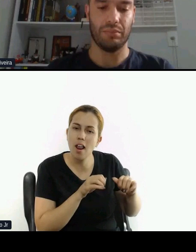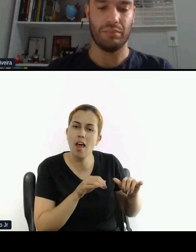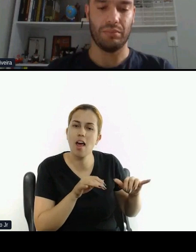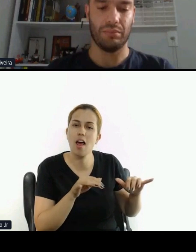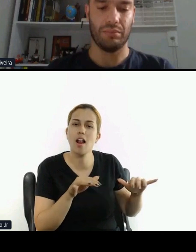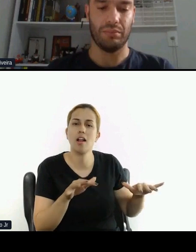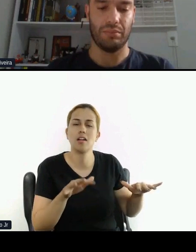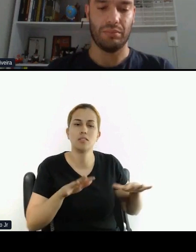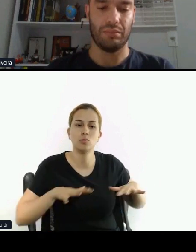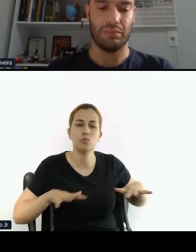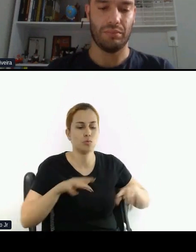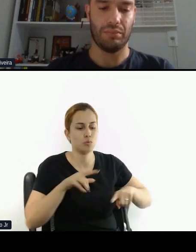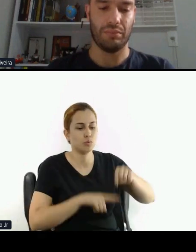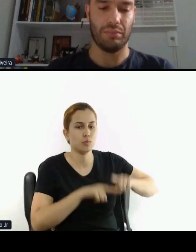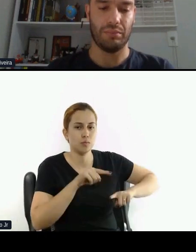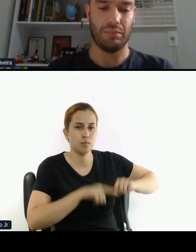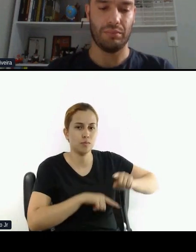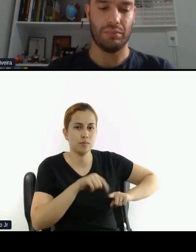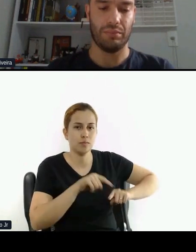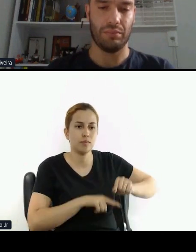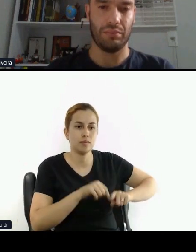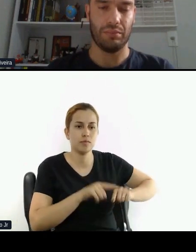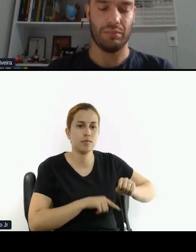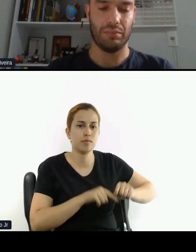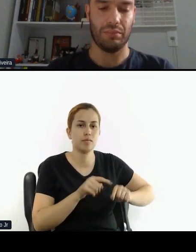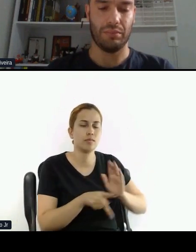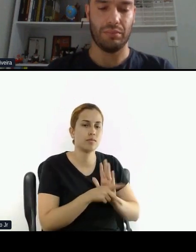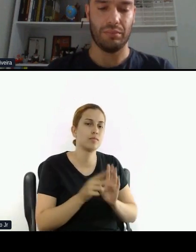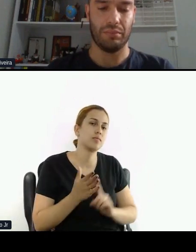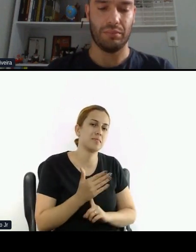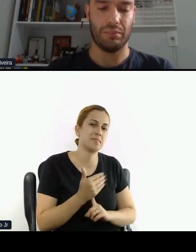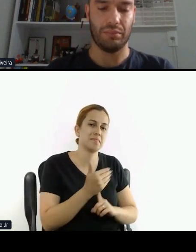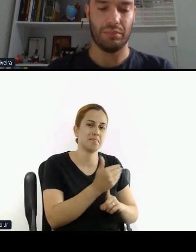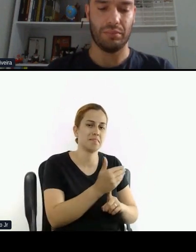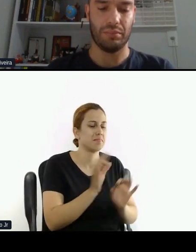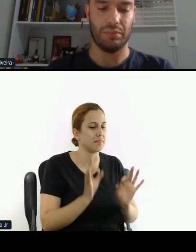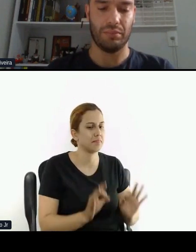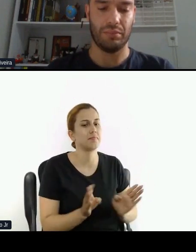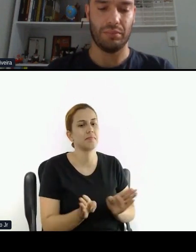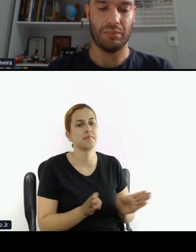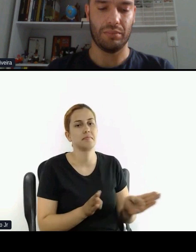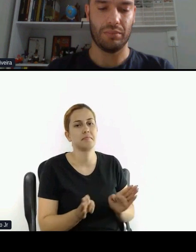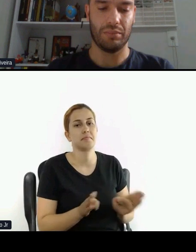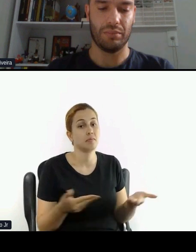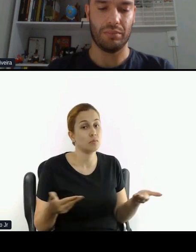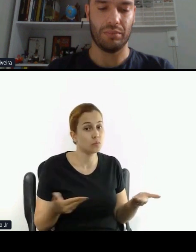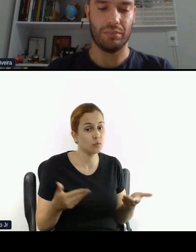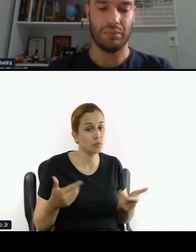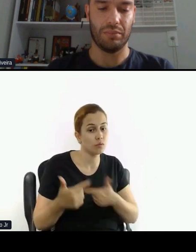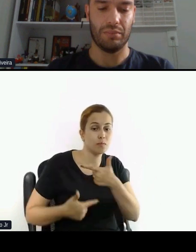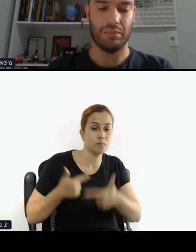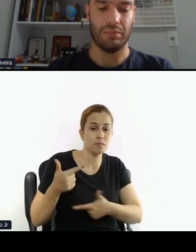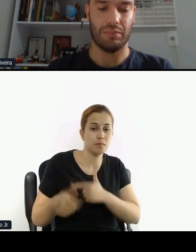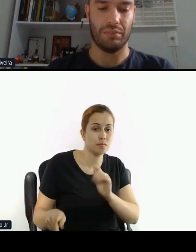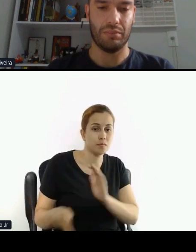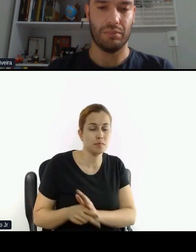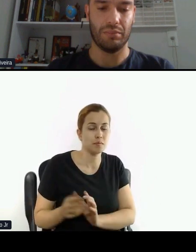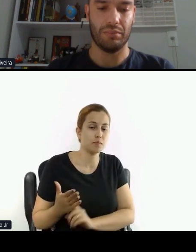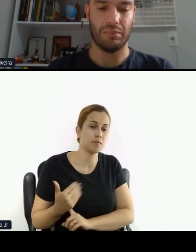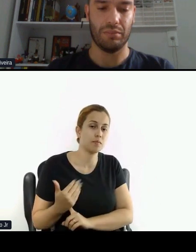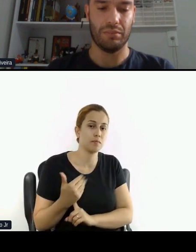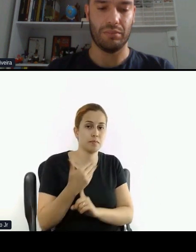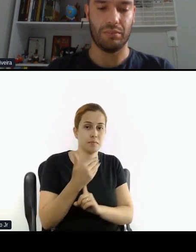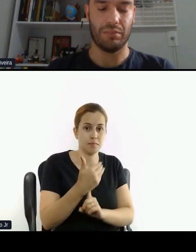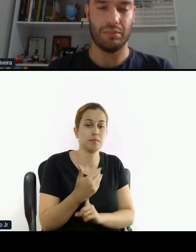nossos produtos, seja ali a parte de tecnologia, estejam acessíveis. Então, assim, hoje atualmente eu trabalho na parte de tecnologia, né, então ali eu trabalho